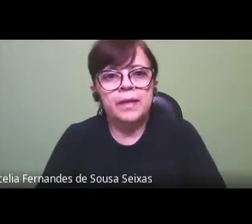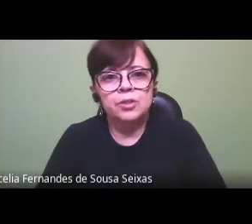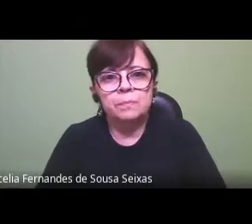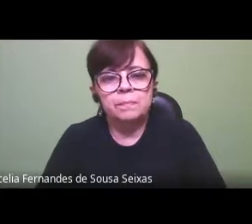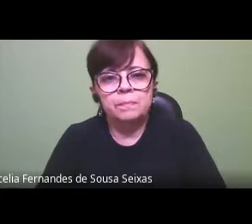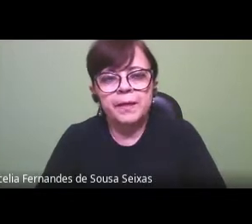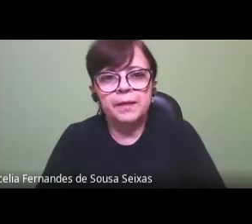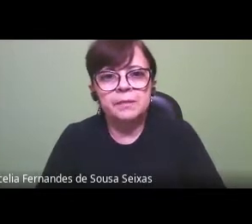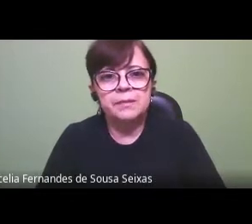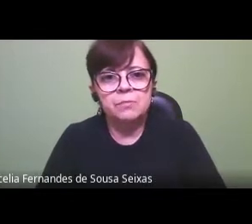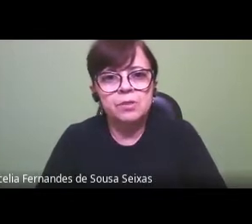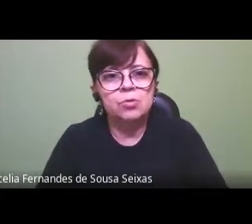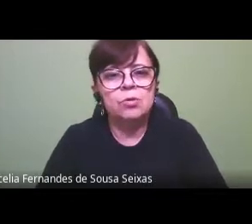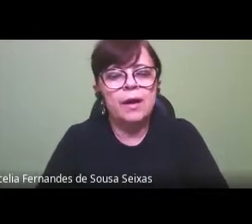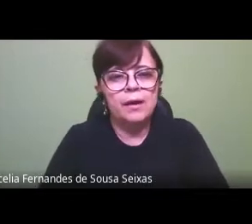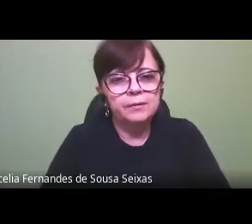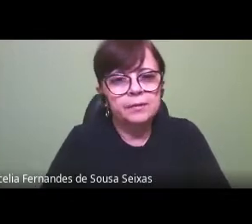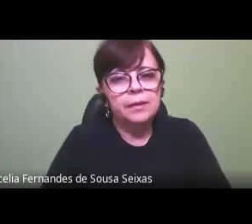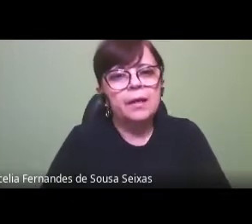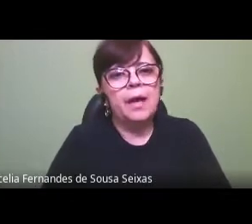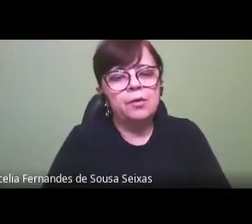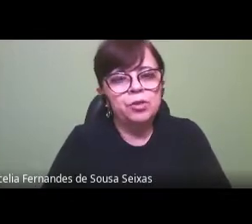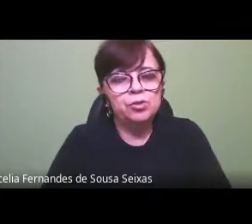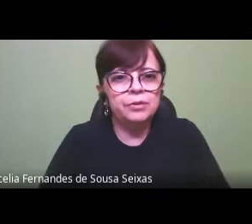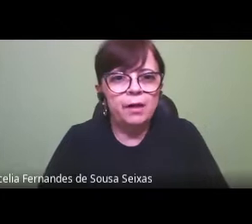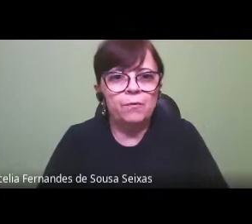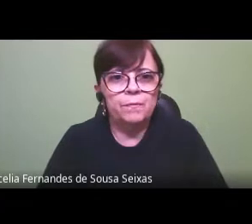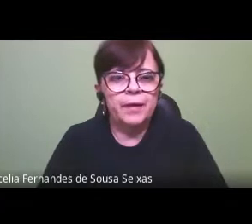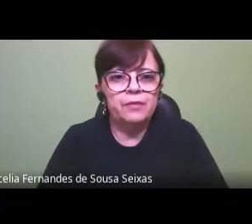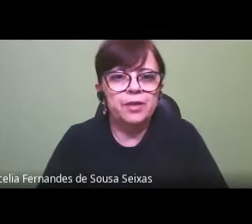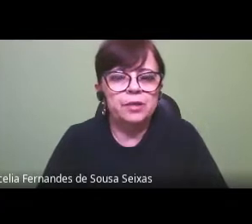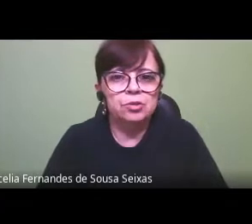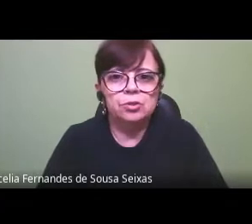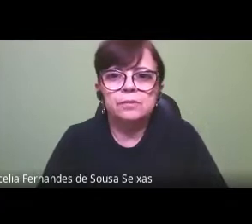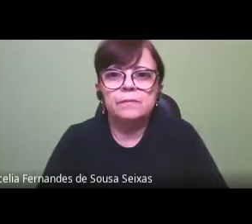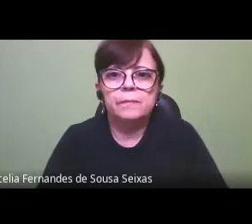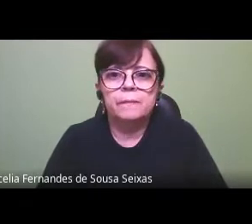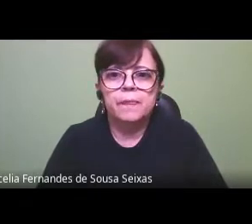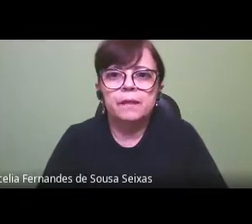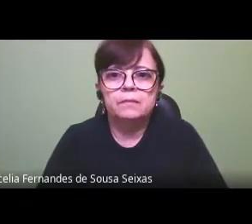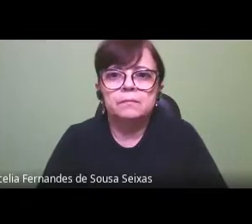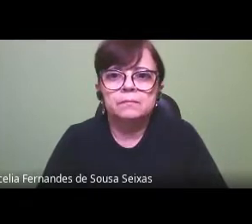Uma taxa preta semicircular é em horizontal, para frente.